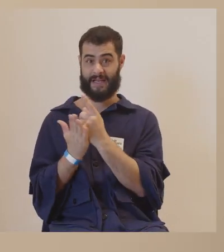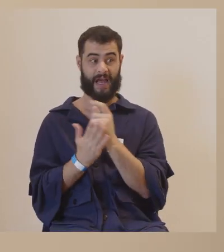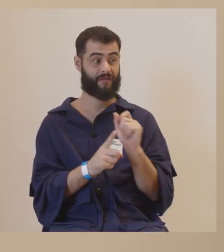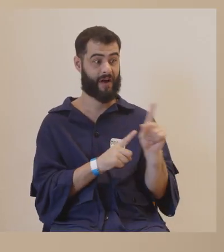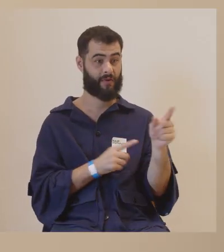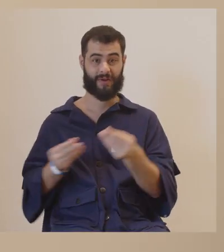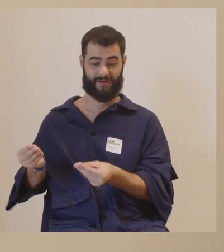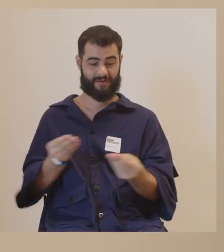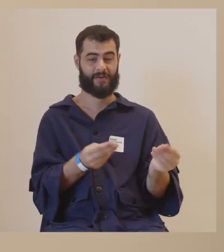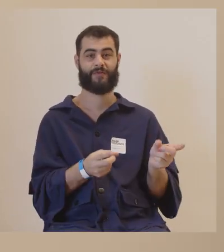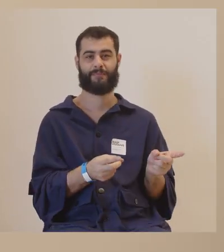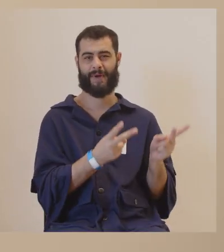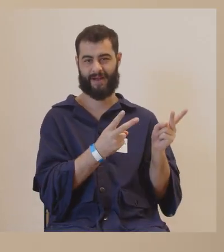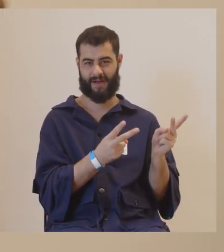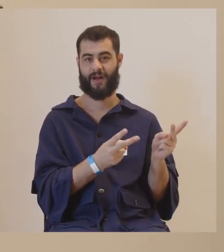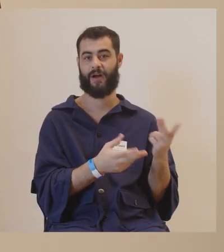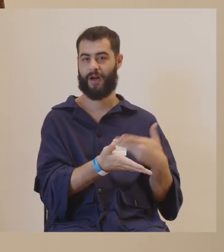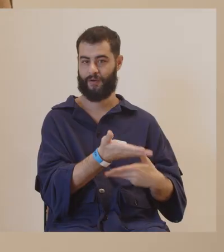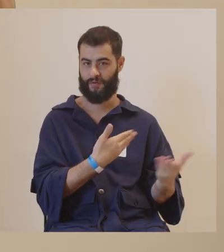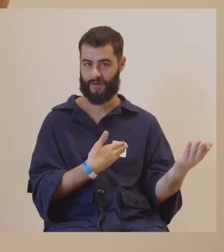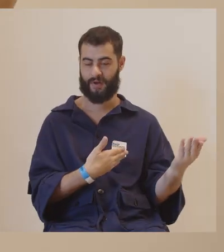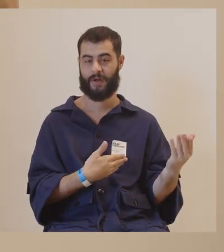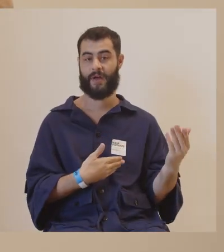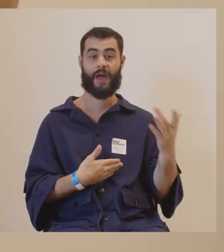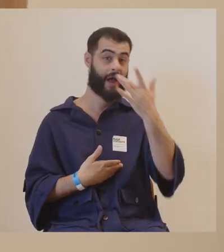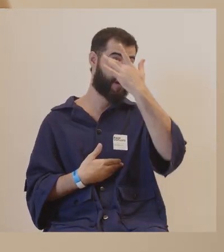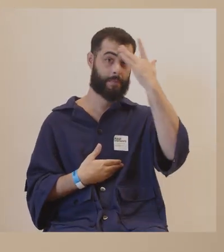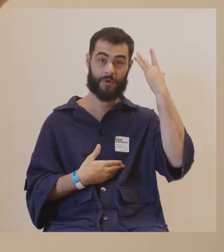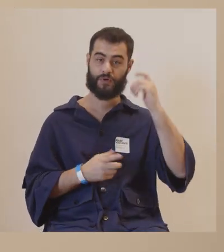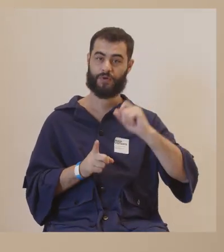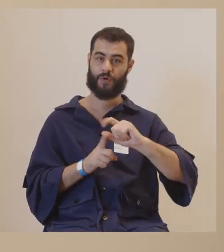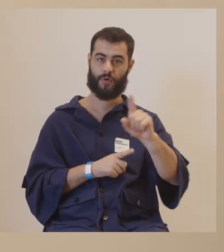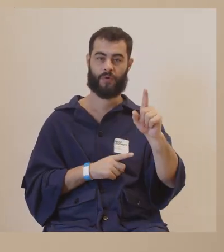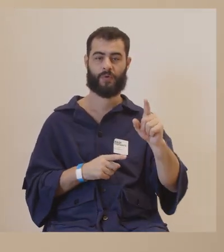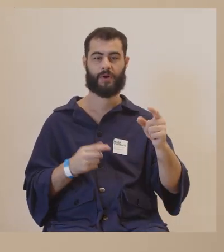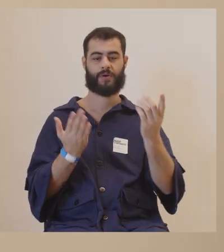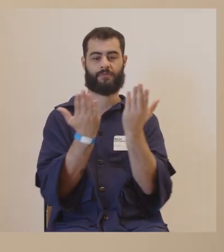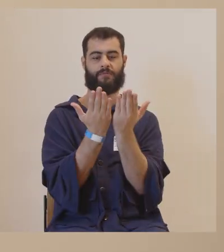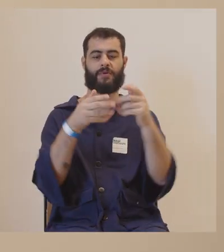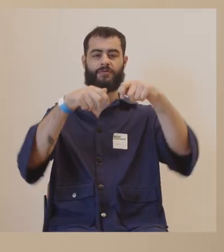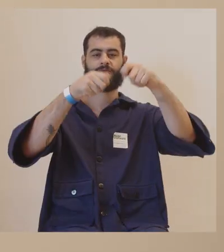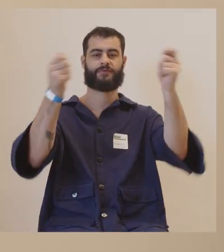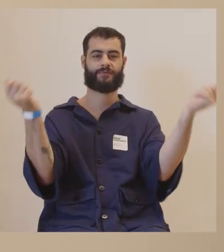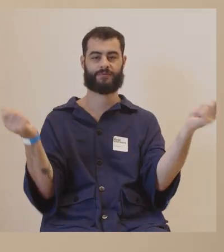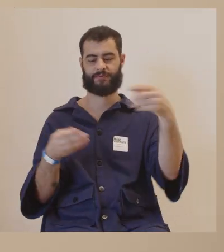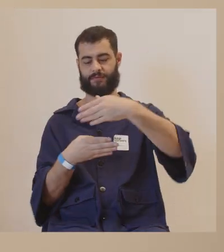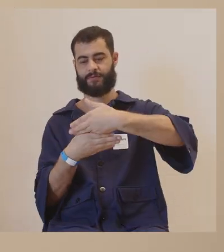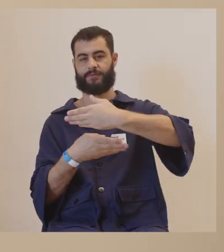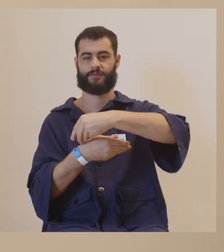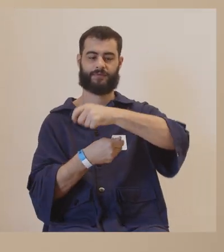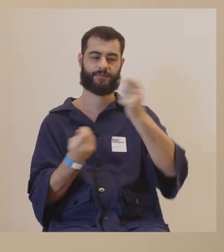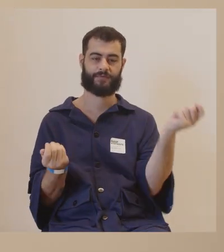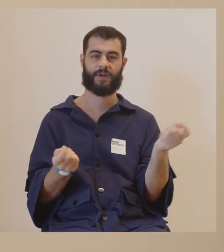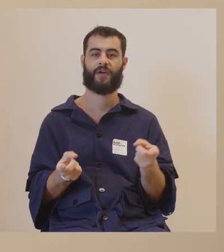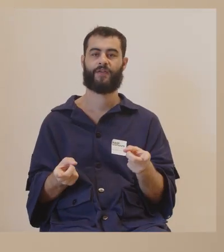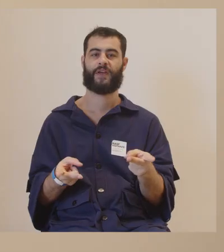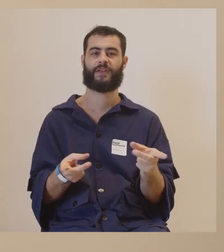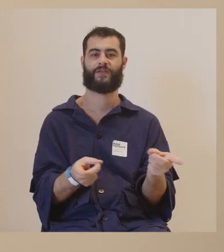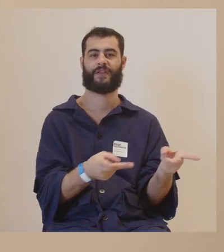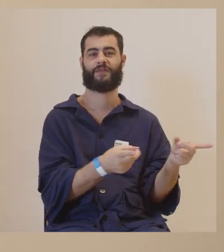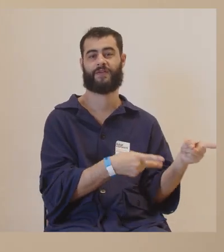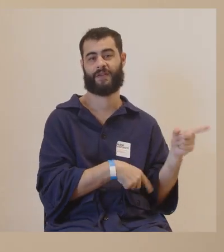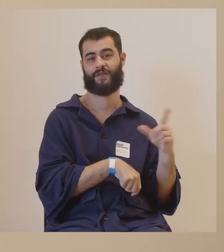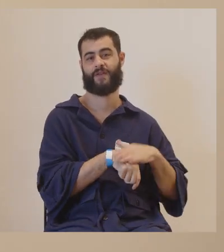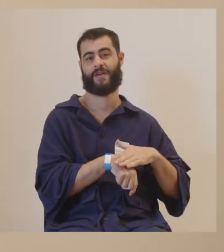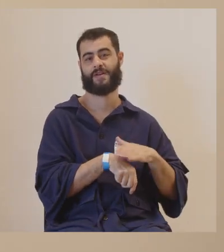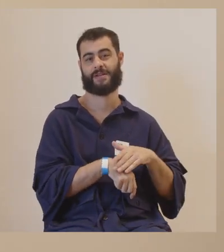o proprietário do imóvel acaba talhando a tela em não sei quantas partes posteriormente para vender os pedaços da tela, né?